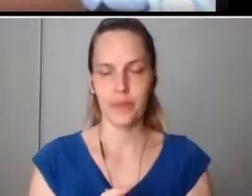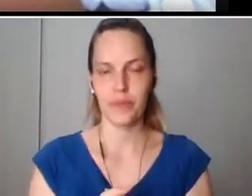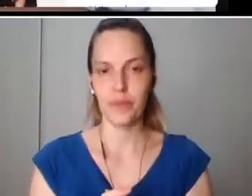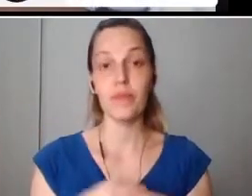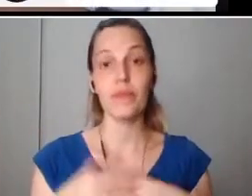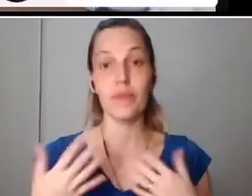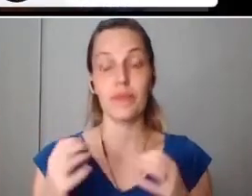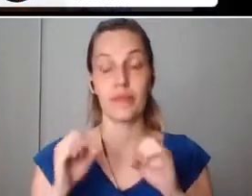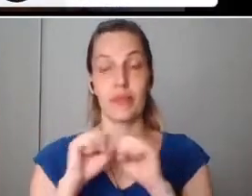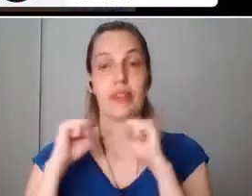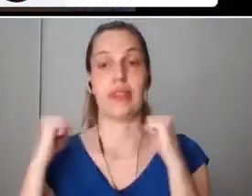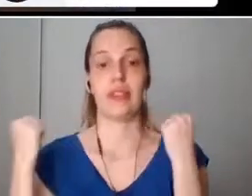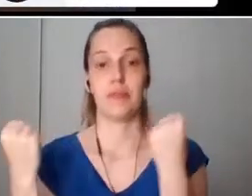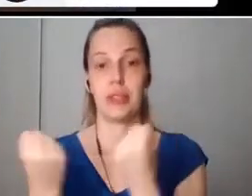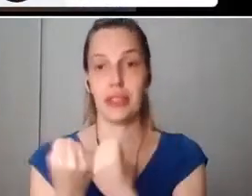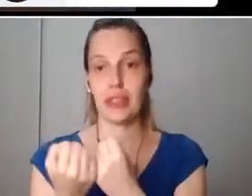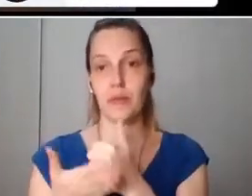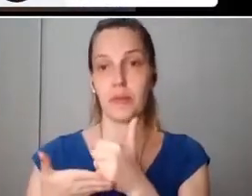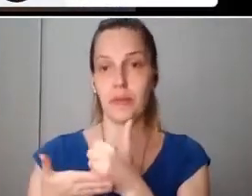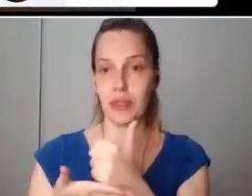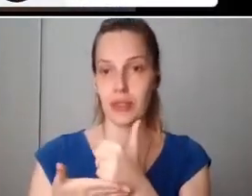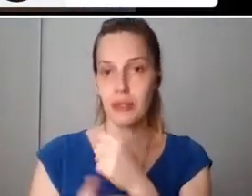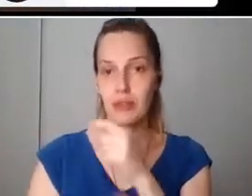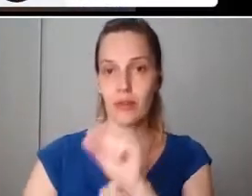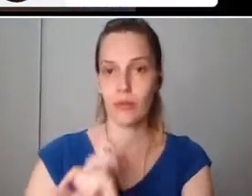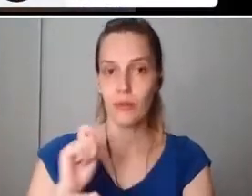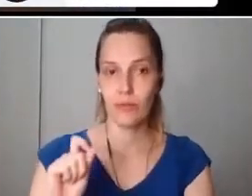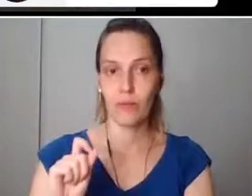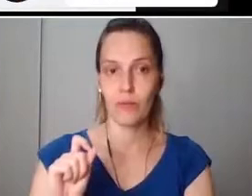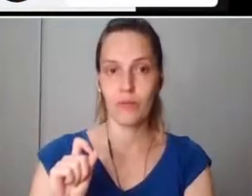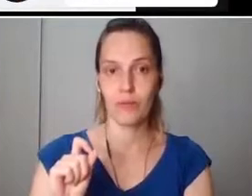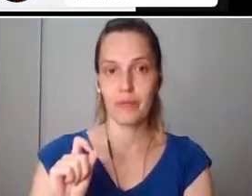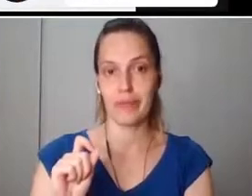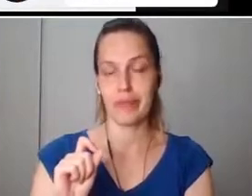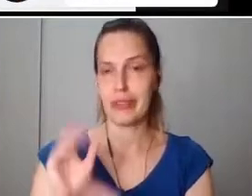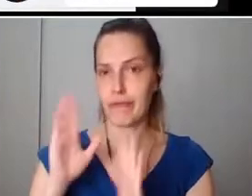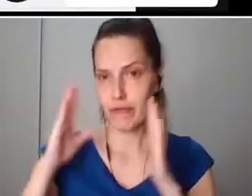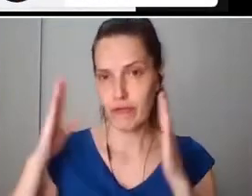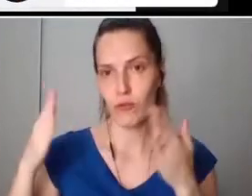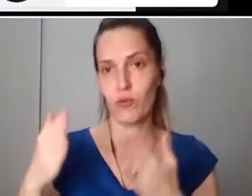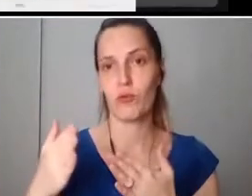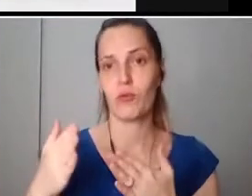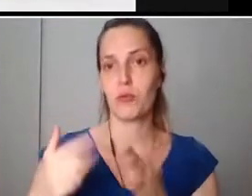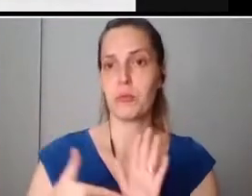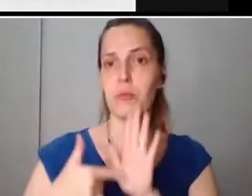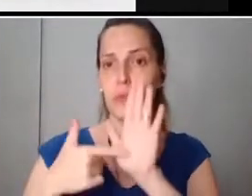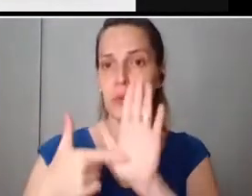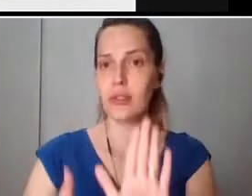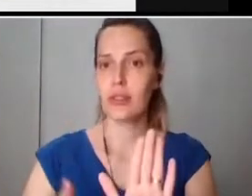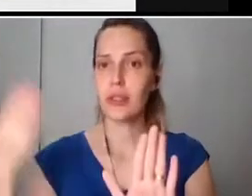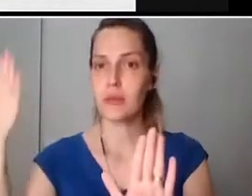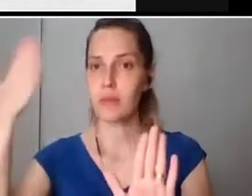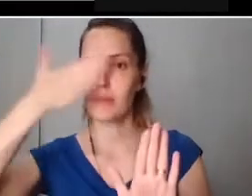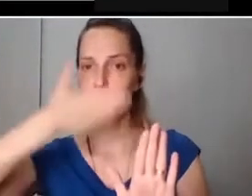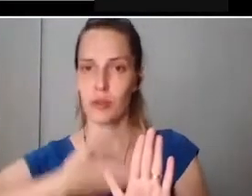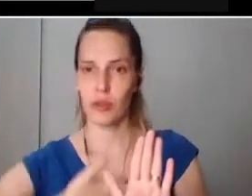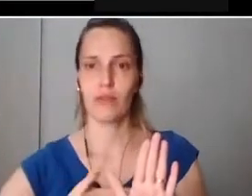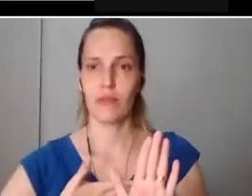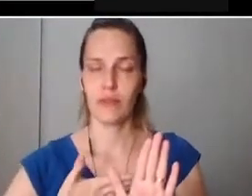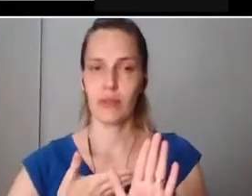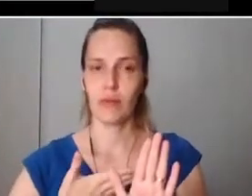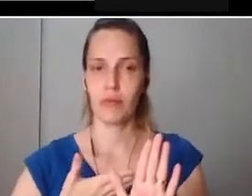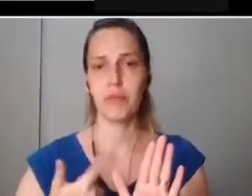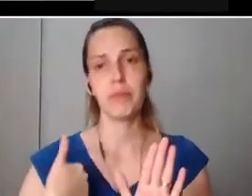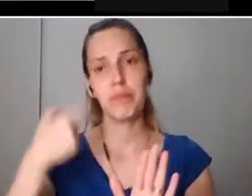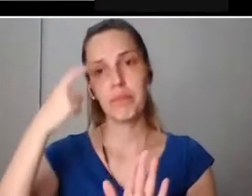é baseado, né, ou ele está, digamos assim, focado em mostrar evidência, né, eu achei